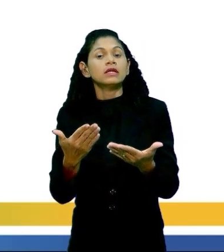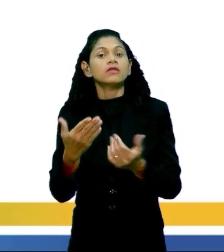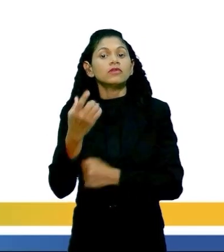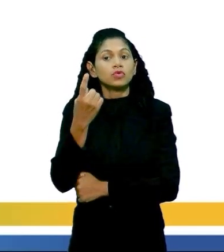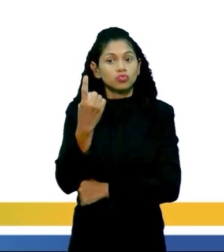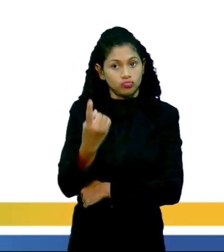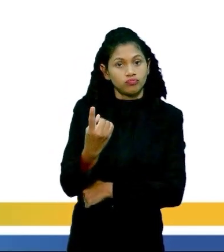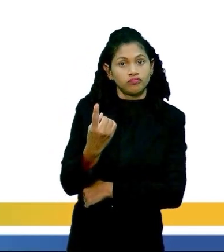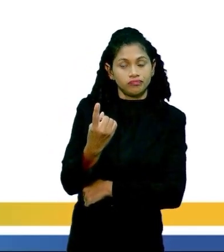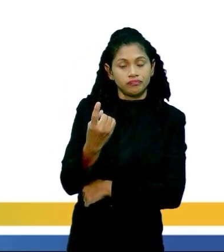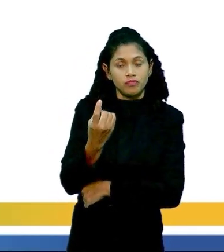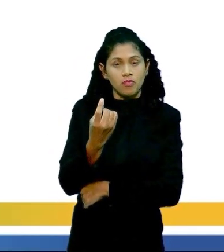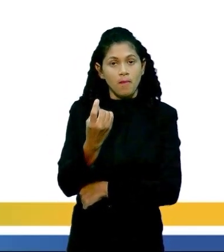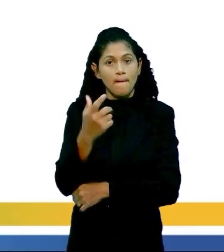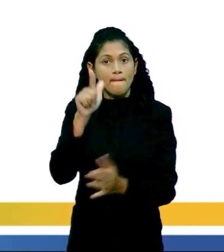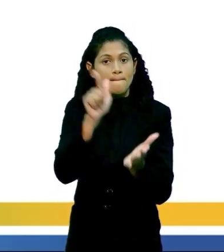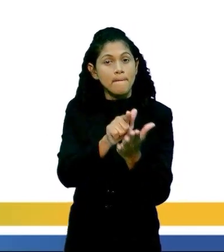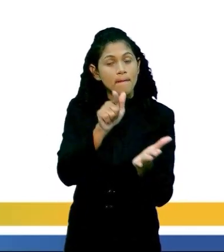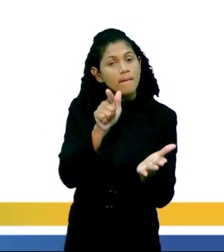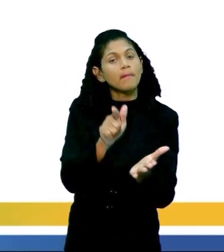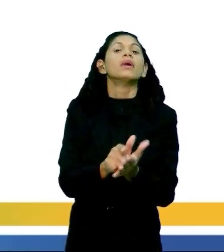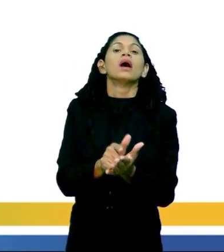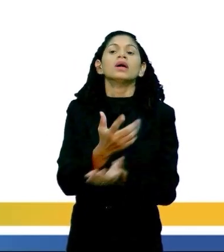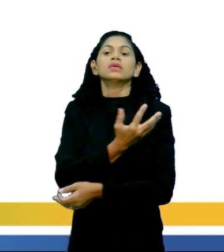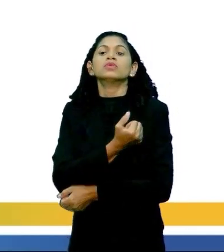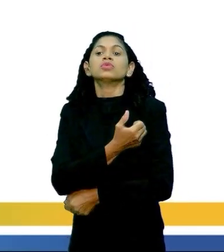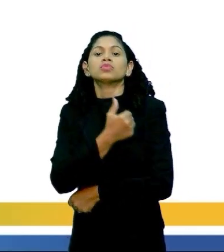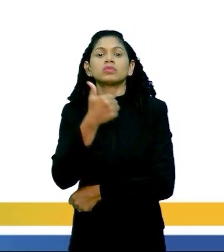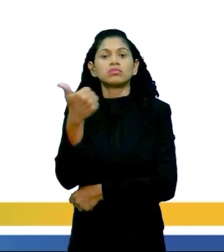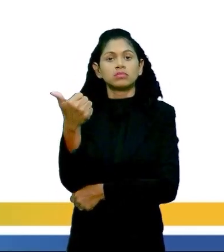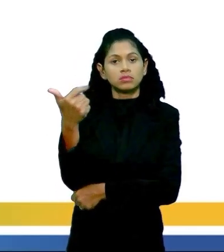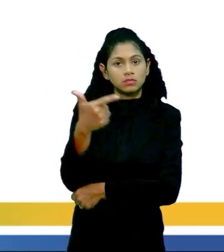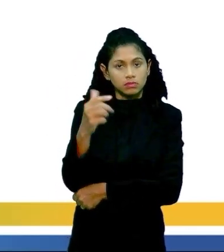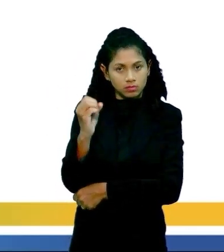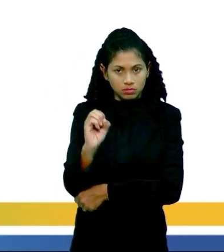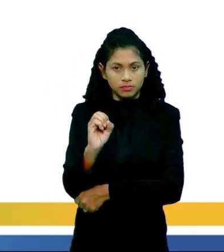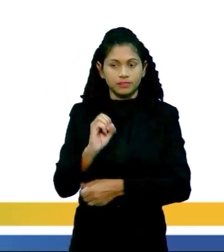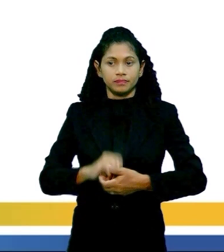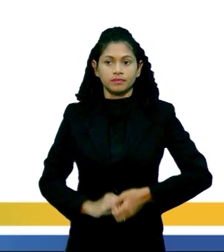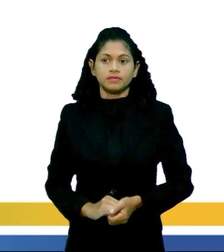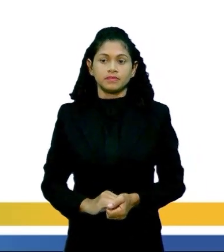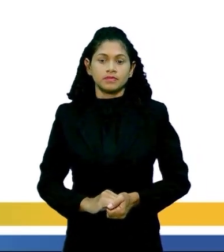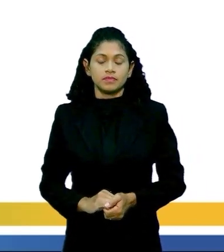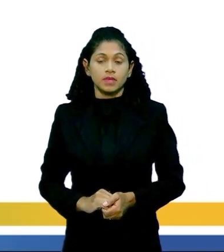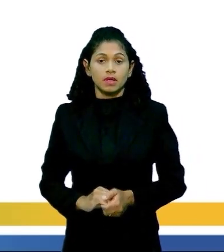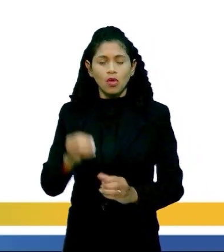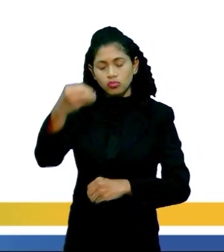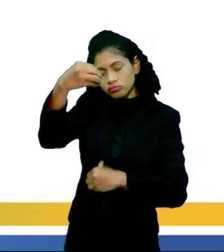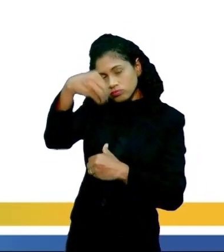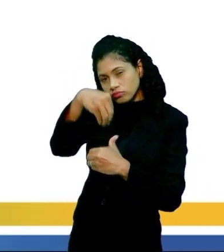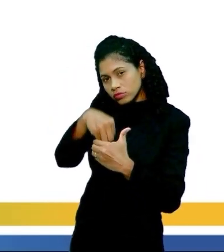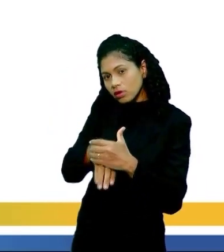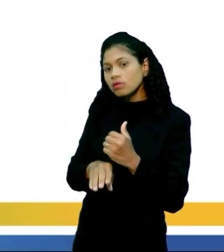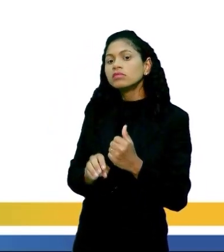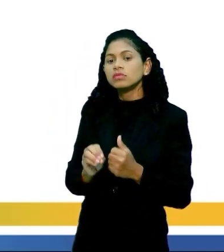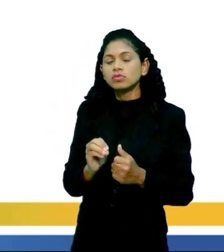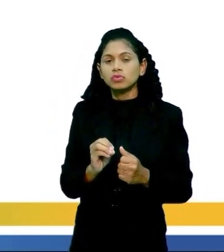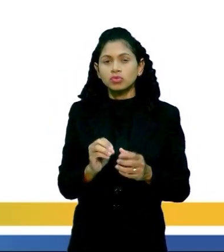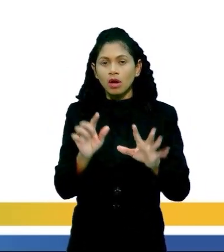página 120. Então, nós temos aí, né, dentro do enunciado, nós